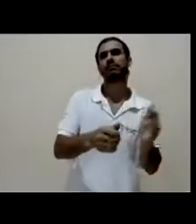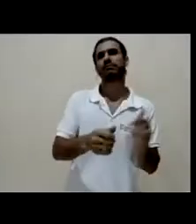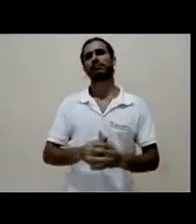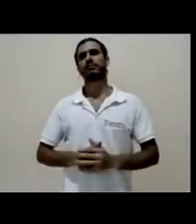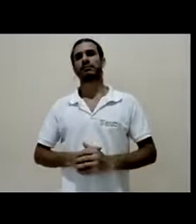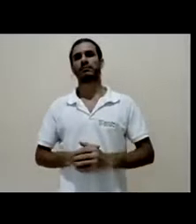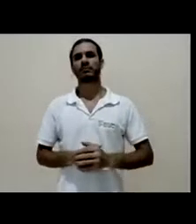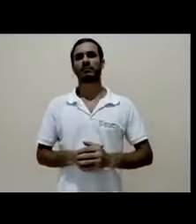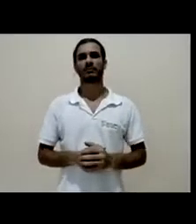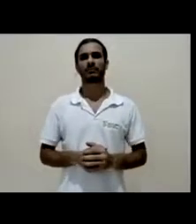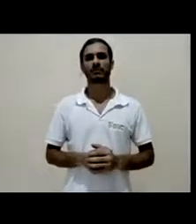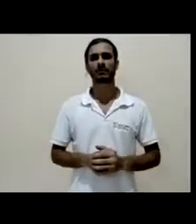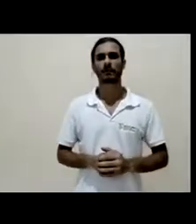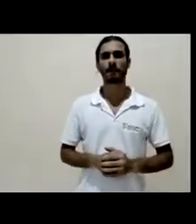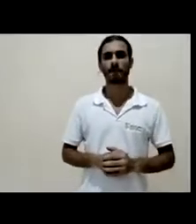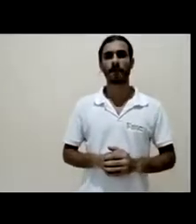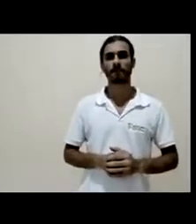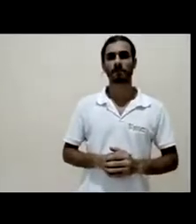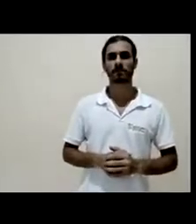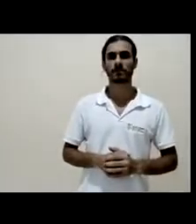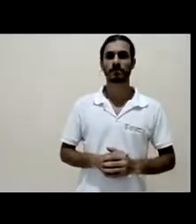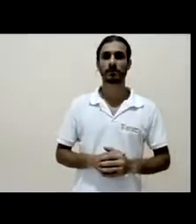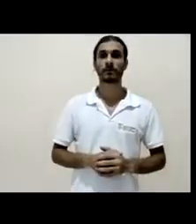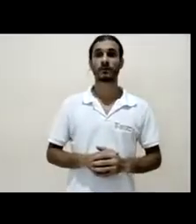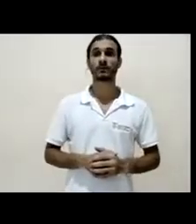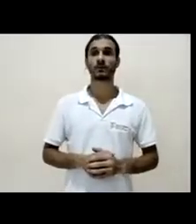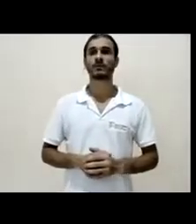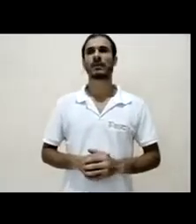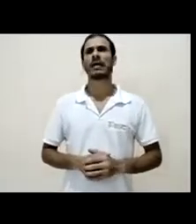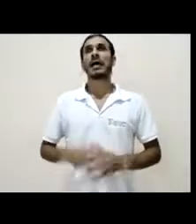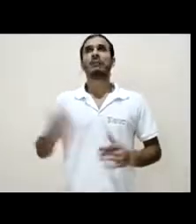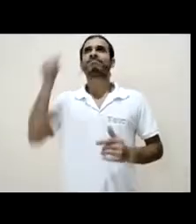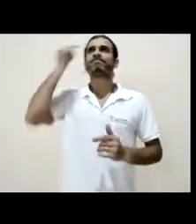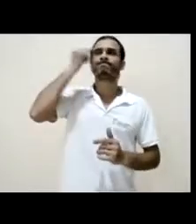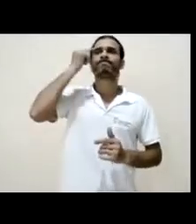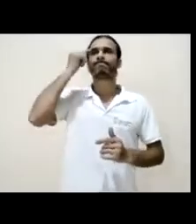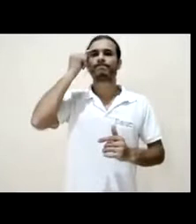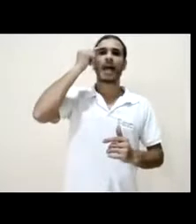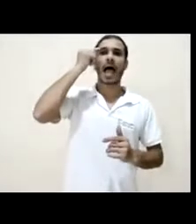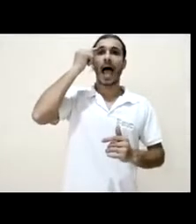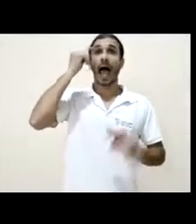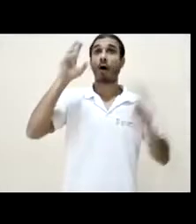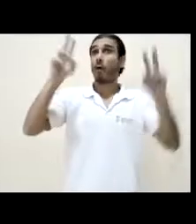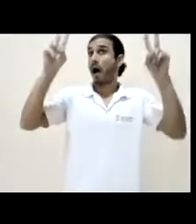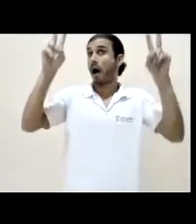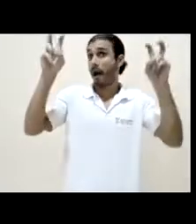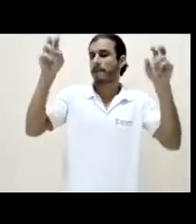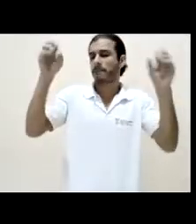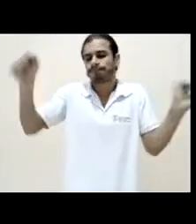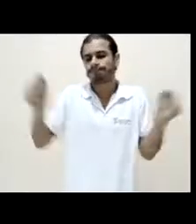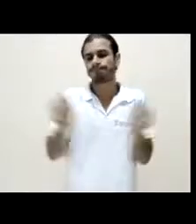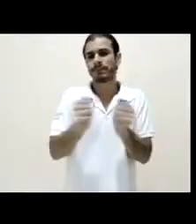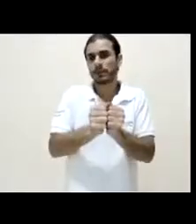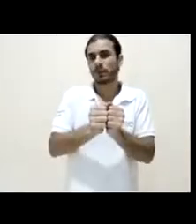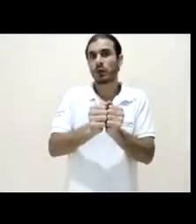pensando, né, nessa temática aí do meio ambiente, junto ali com a robótica educacional e, né, dentro